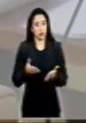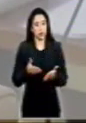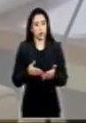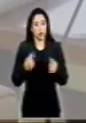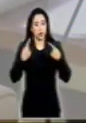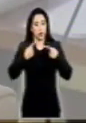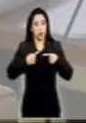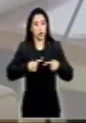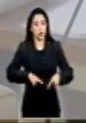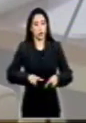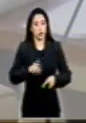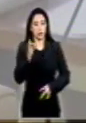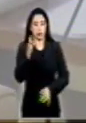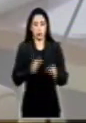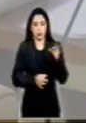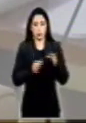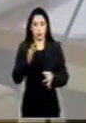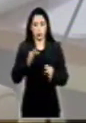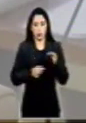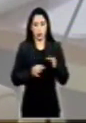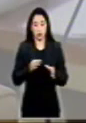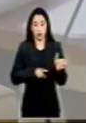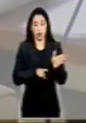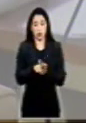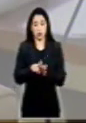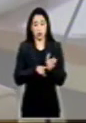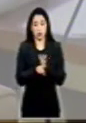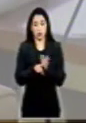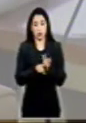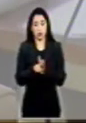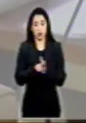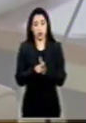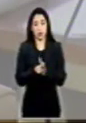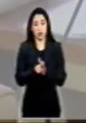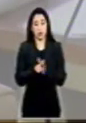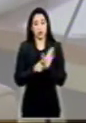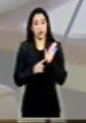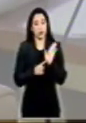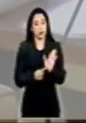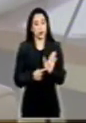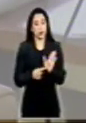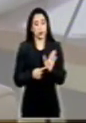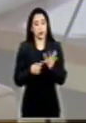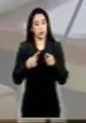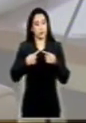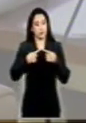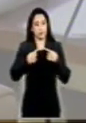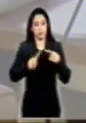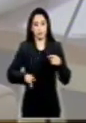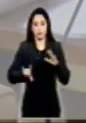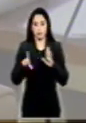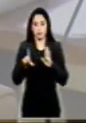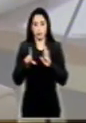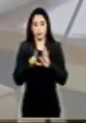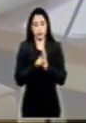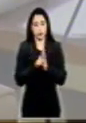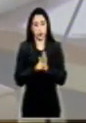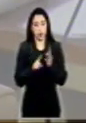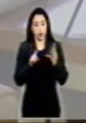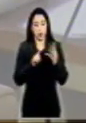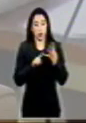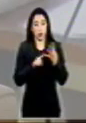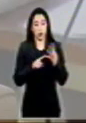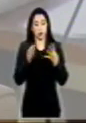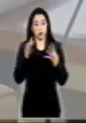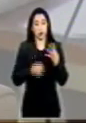juízo aparente, de modo que a investigação se apresenta, portanto, irregular. Quarto, segundo a